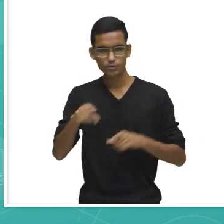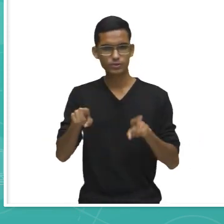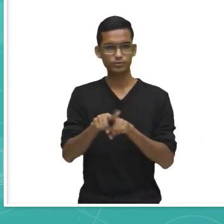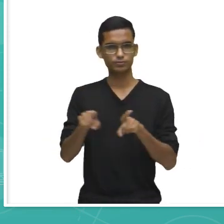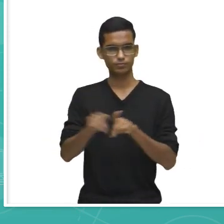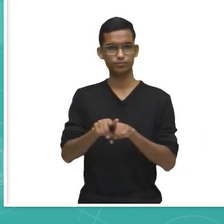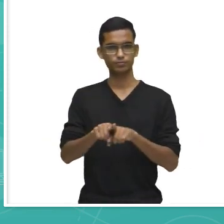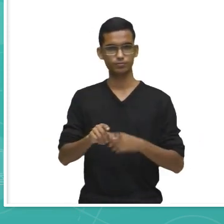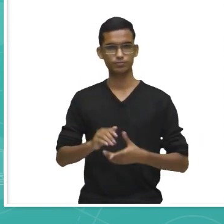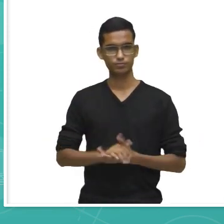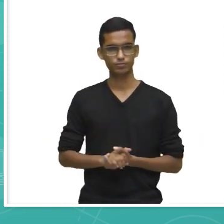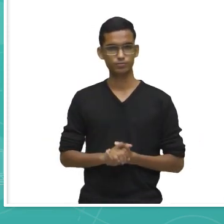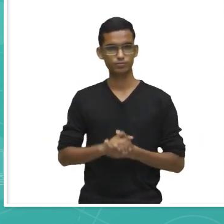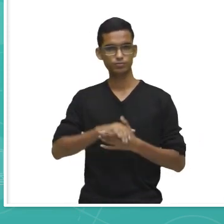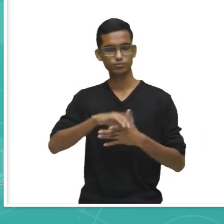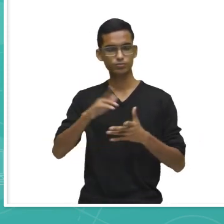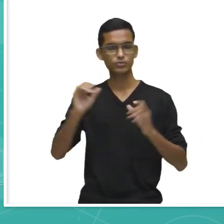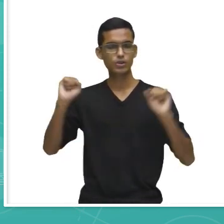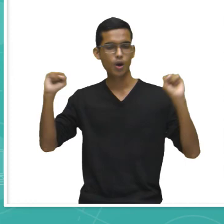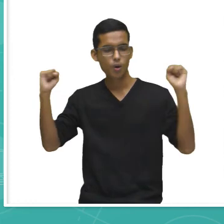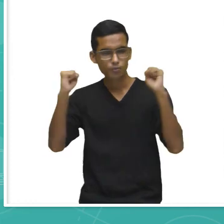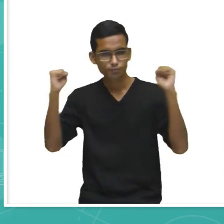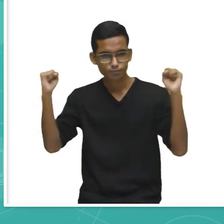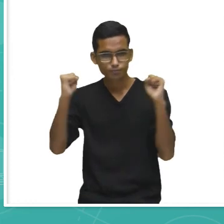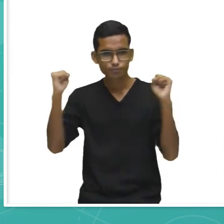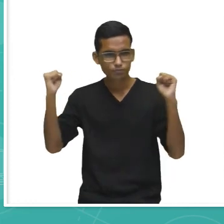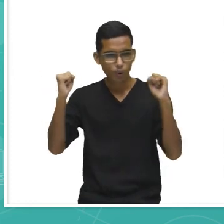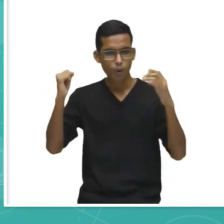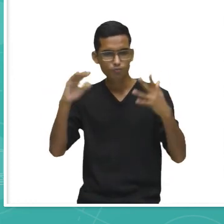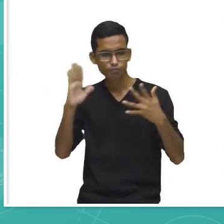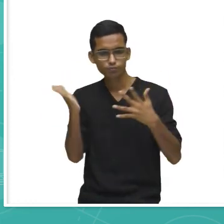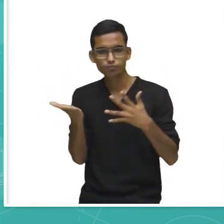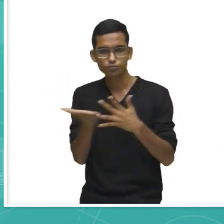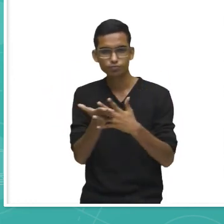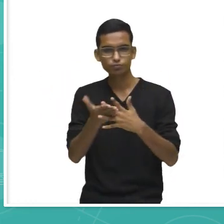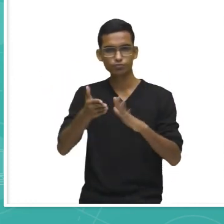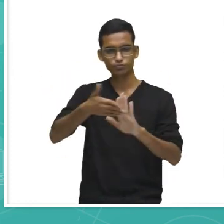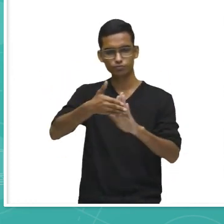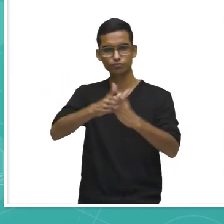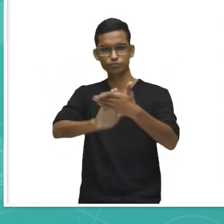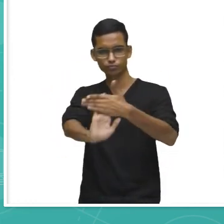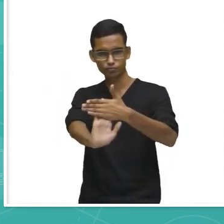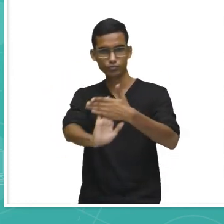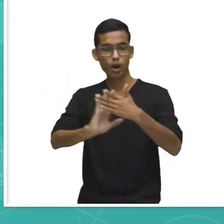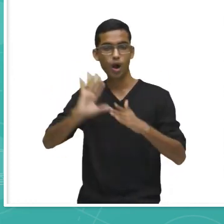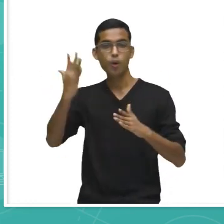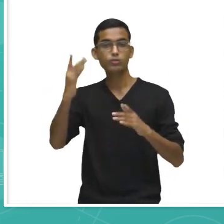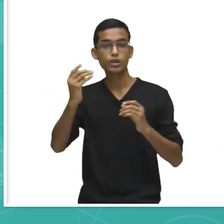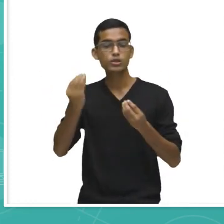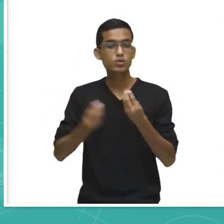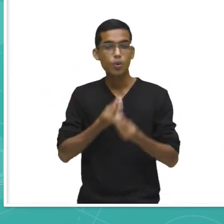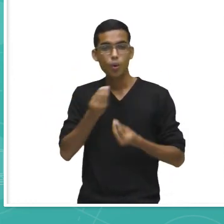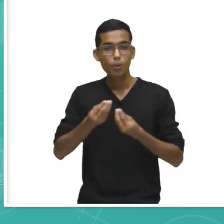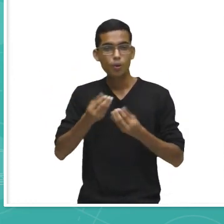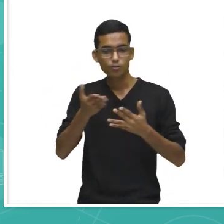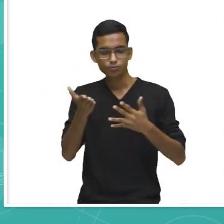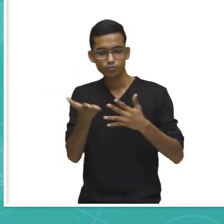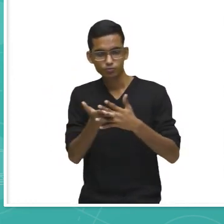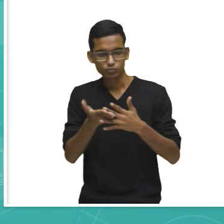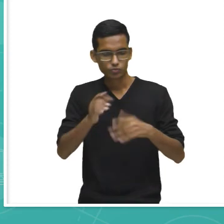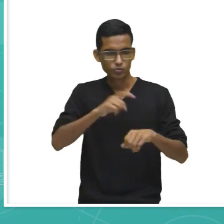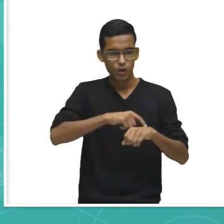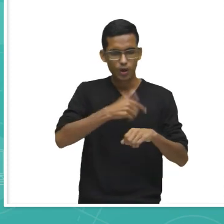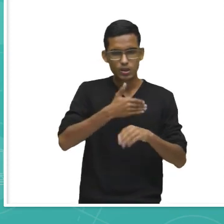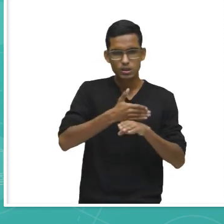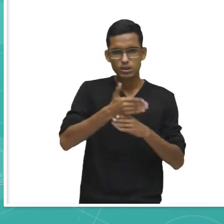ou de pausa, o que acontece? Ela vai ocorrer durante o período de trabalho. Então, depois de 4 horas de trabalho, a gente já percebe ali